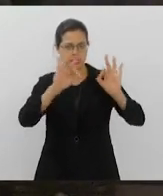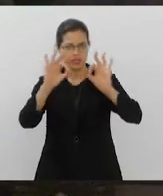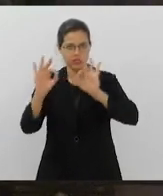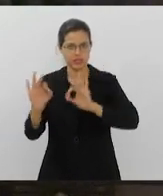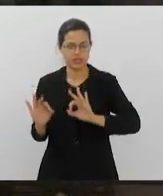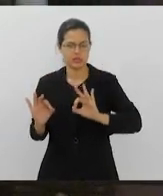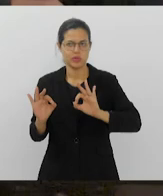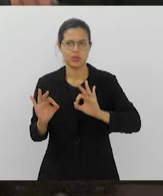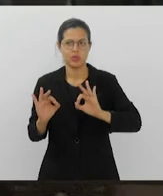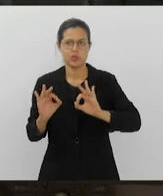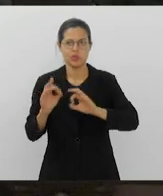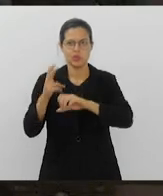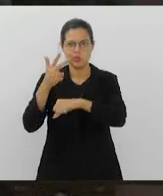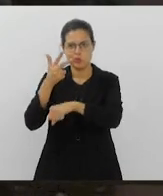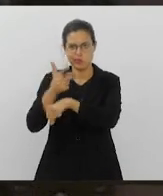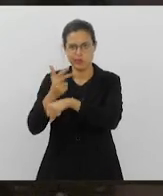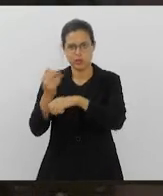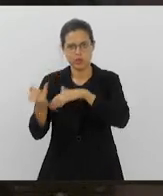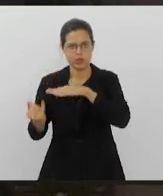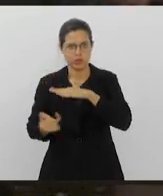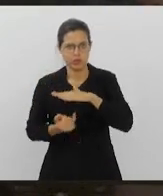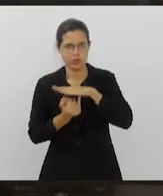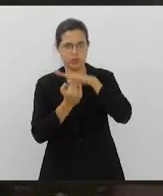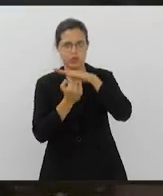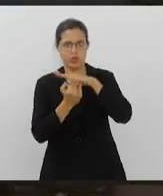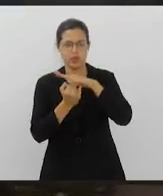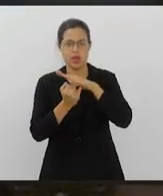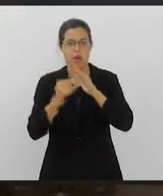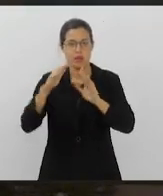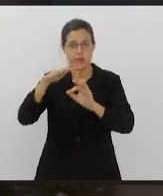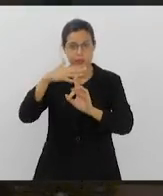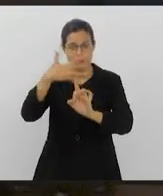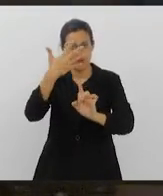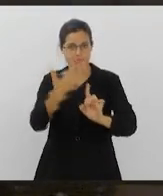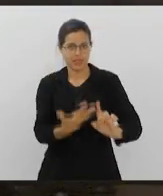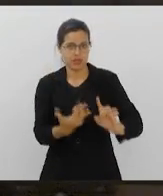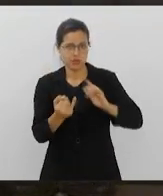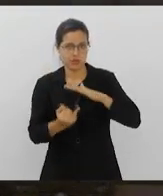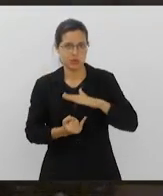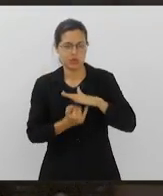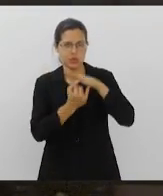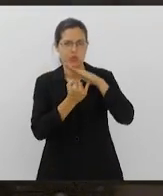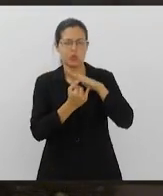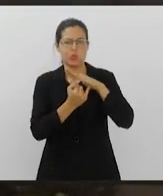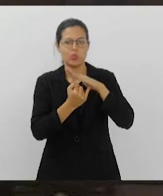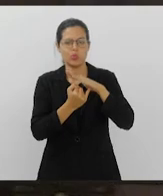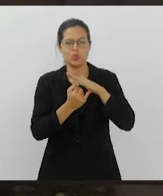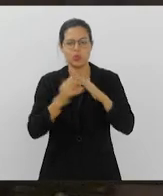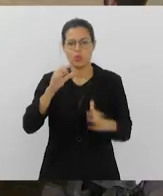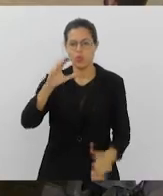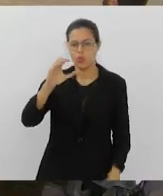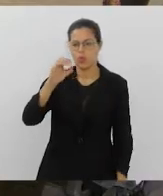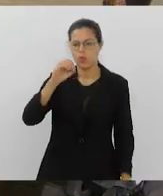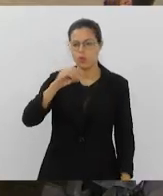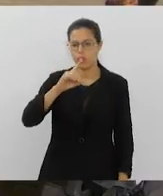a um vídeo institucional em homenagem ao Instituto Internacional Conde Coma.